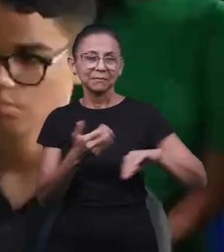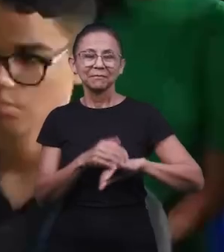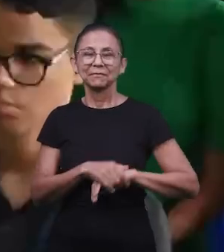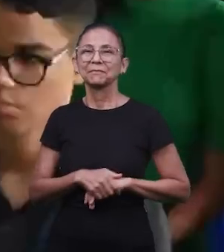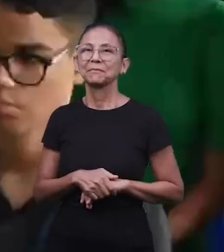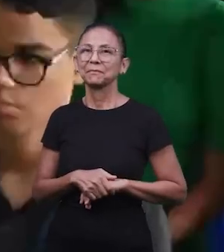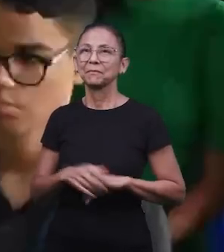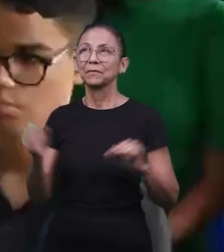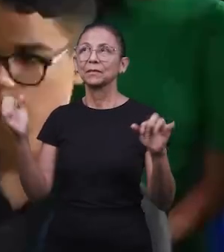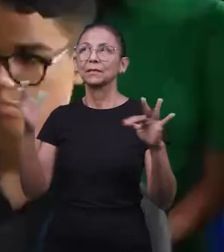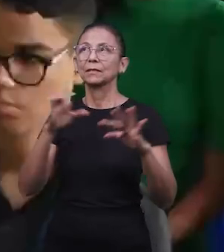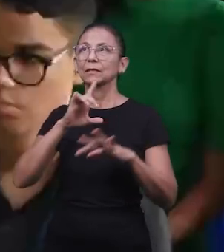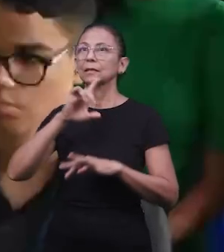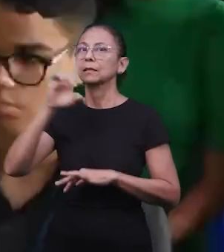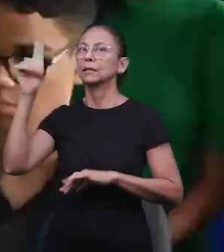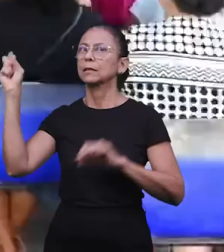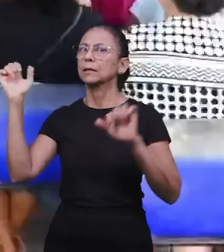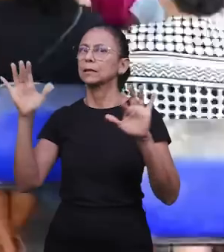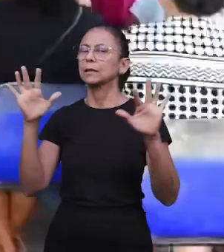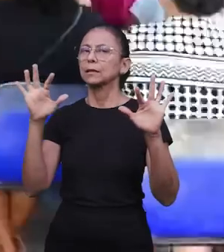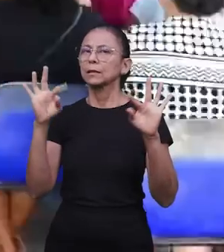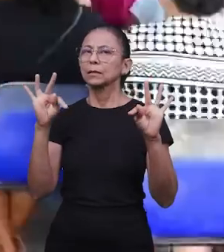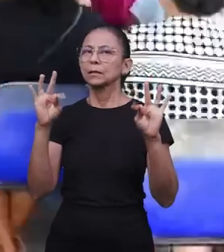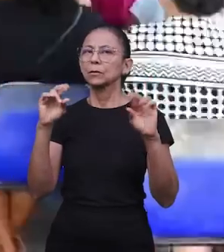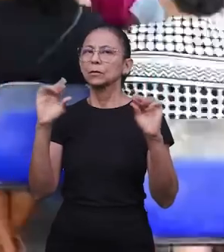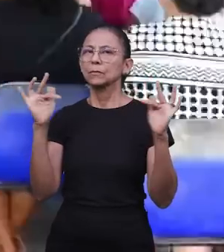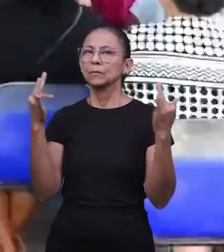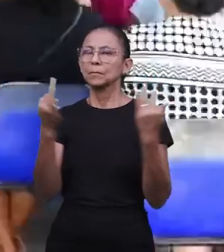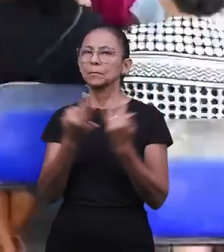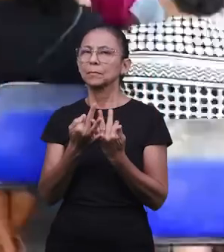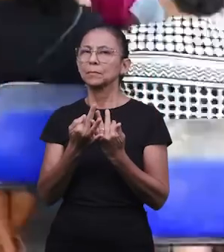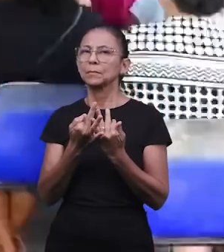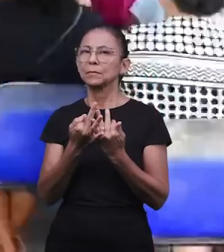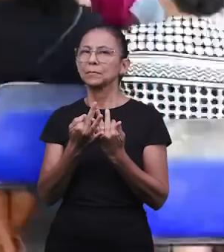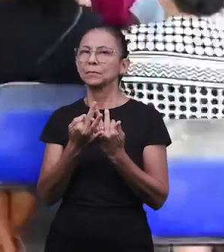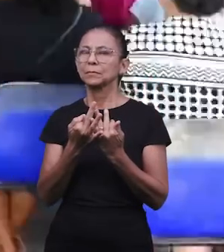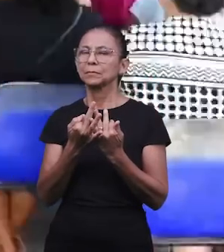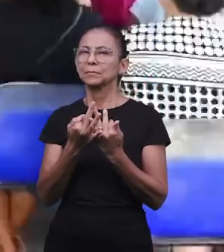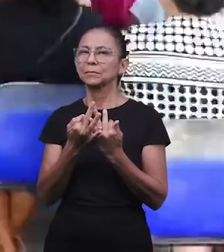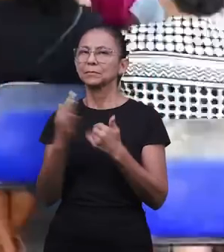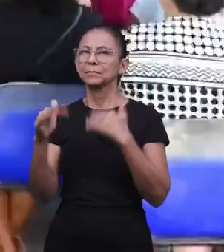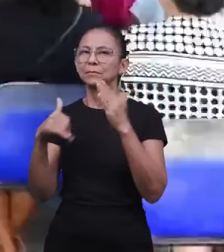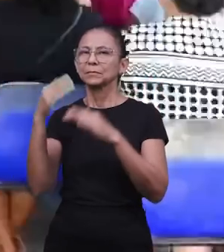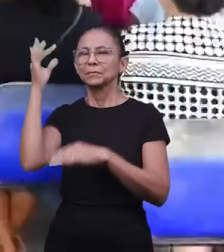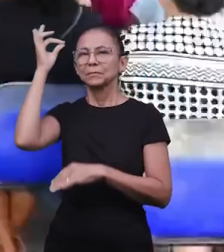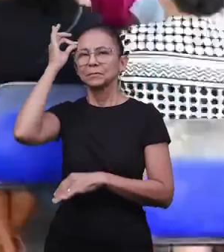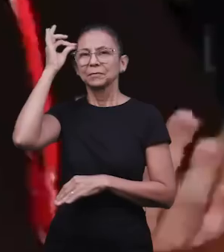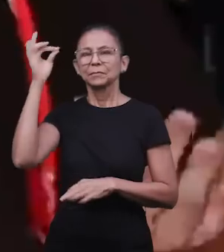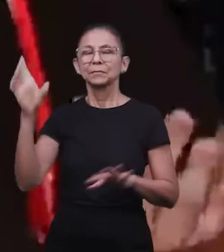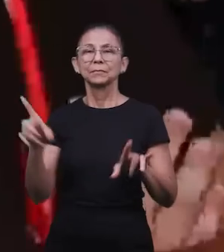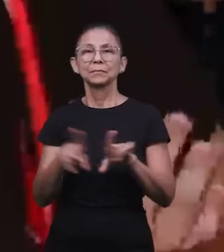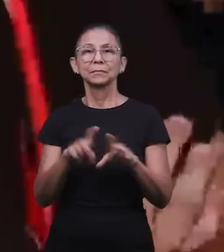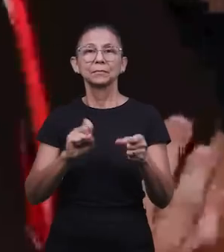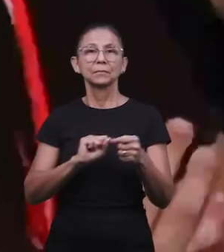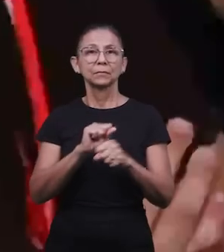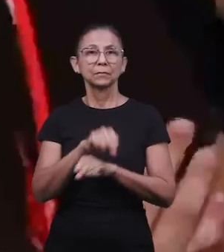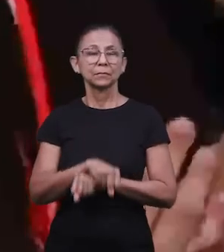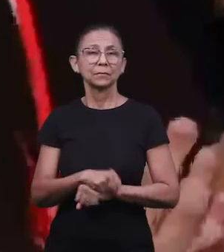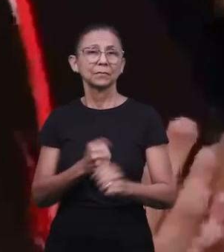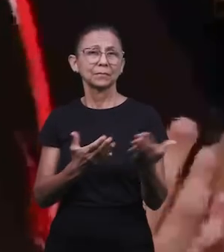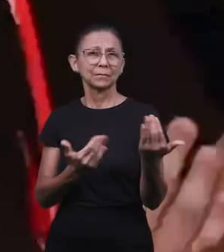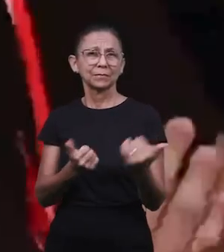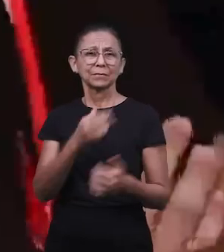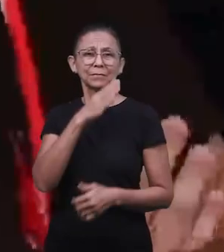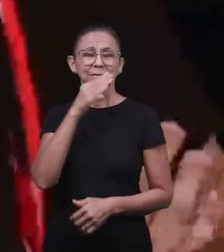E lá também houve um seminário para jovens e adolescentes que contou com um grande número de participantes. Uma prova de que esse grupo